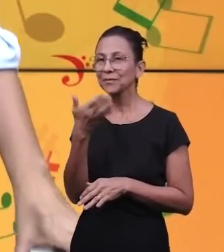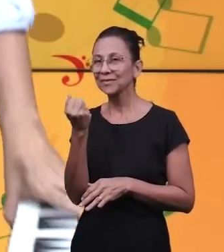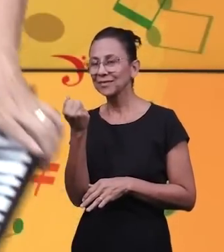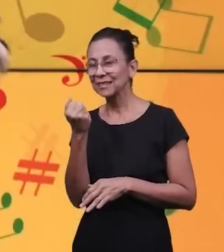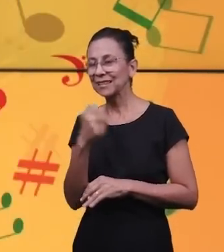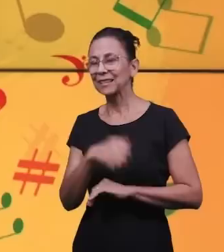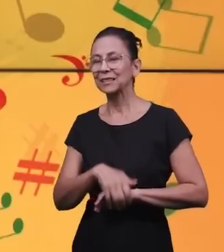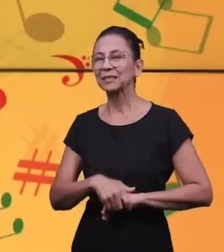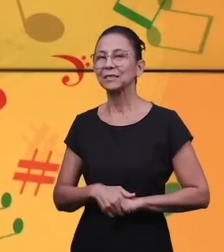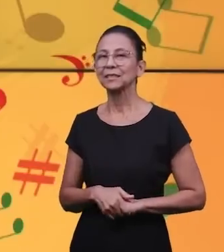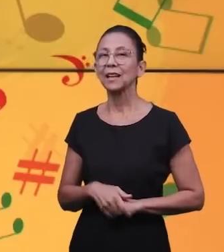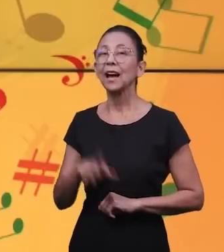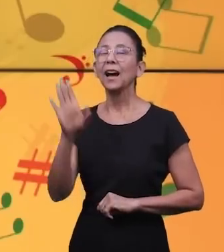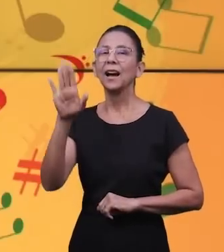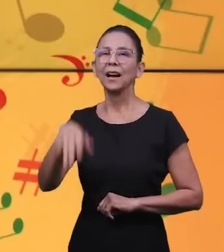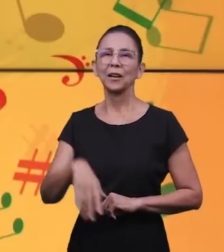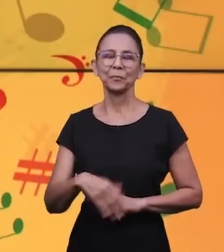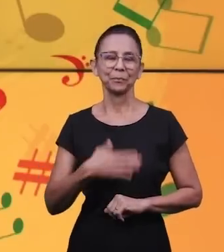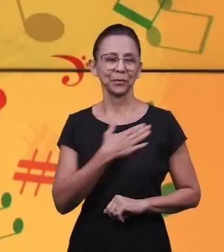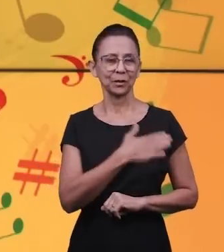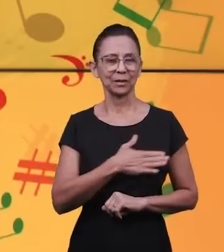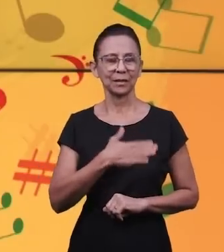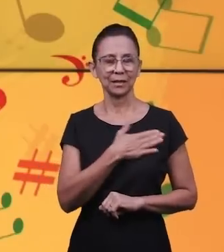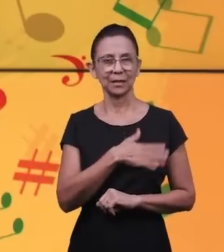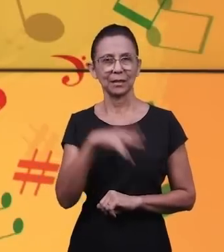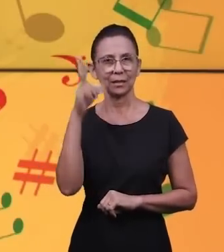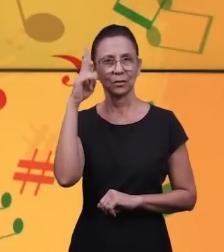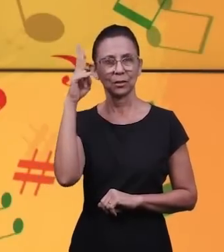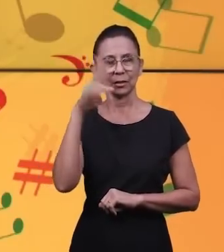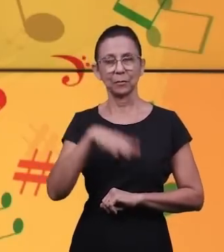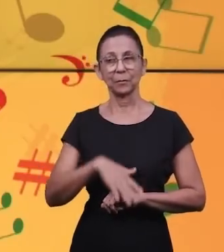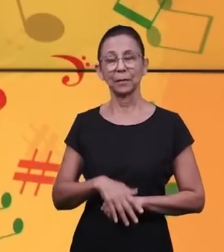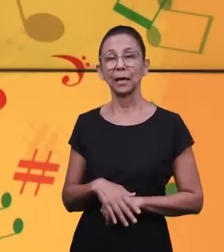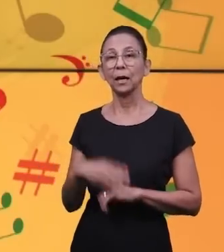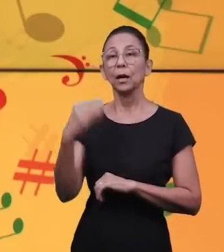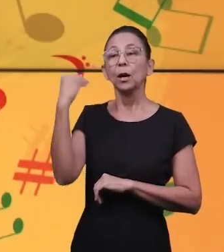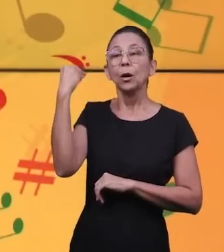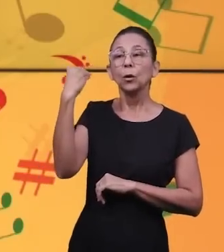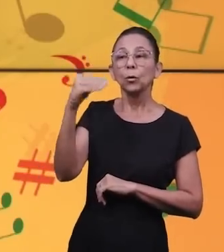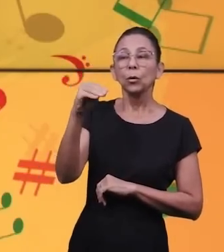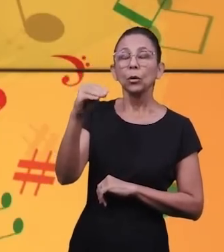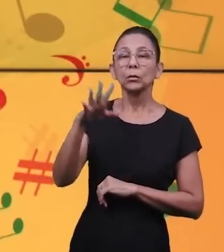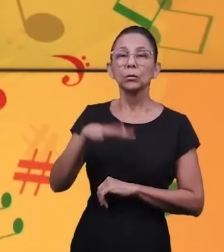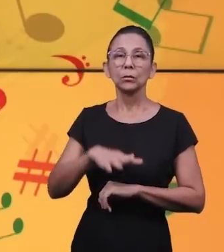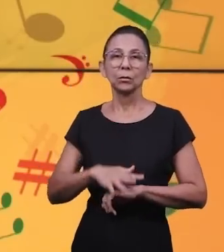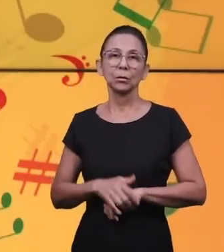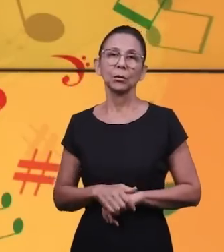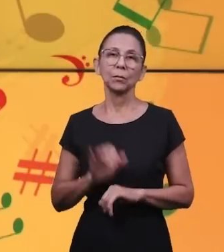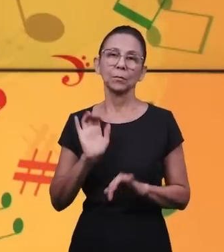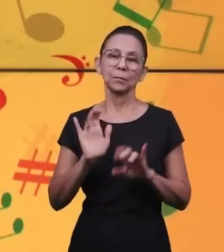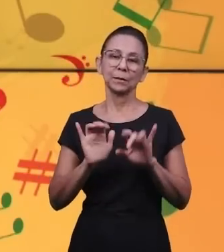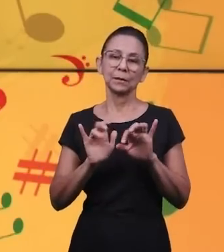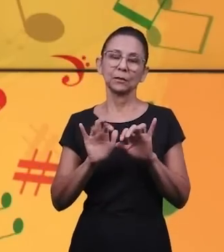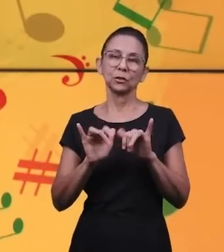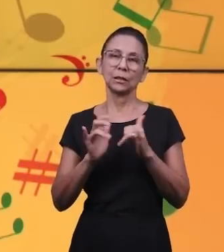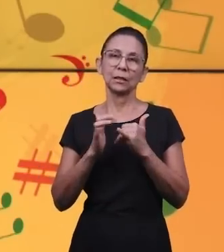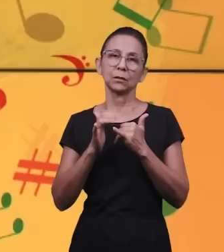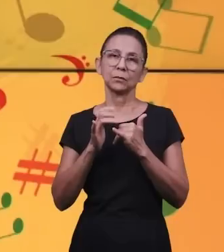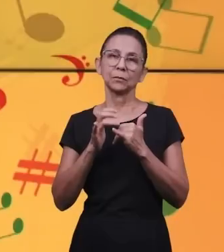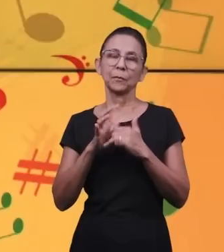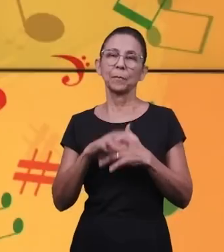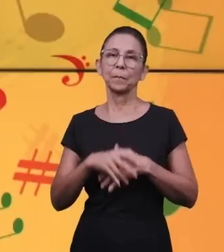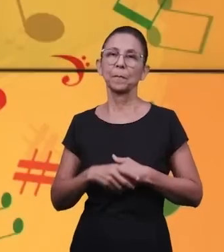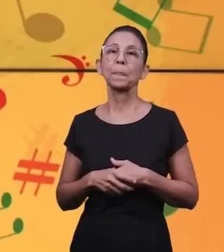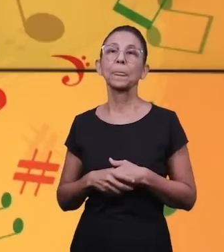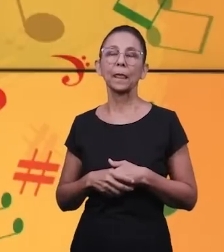lá? Ah, eu gostaria de lembrar que a tia colocou o dedilhado em